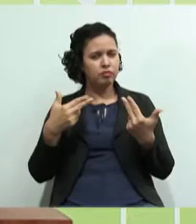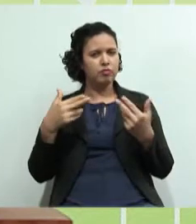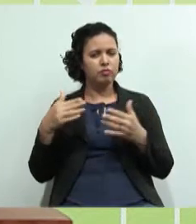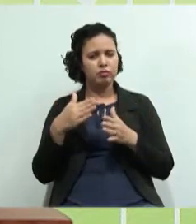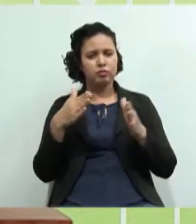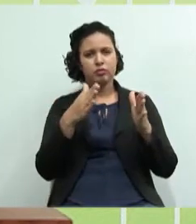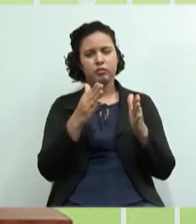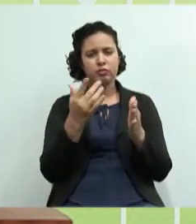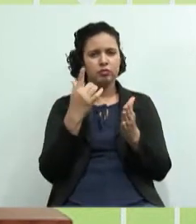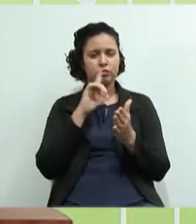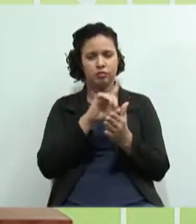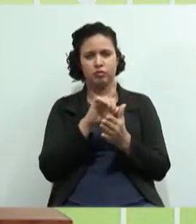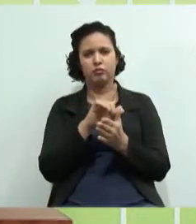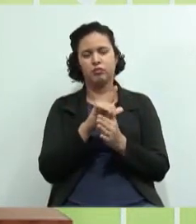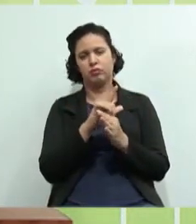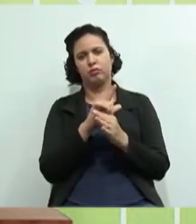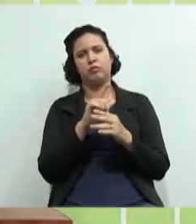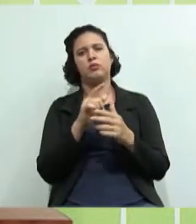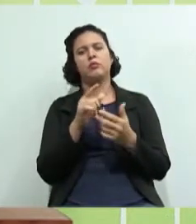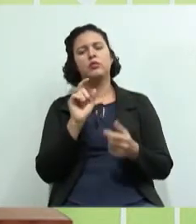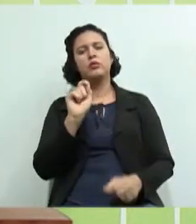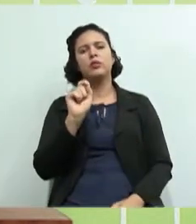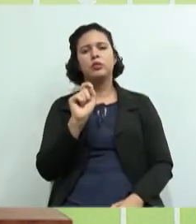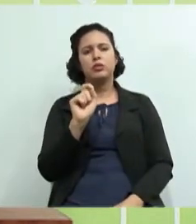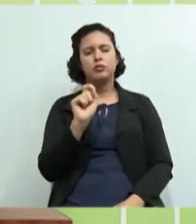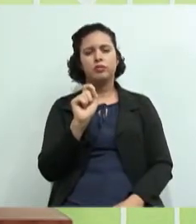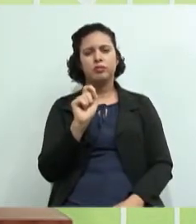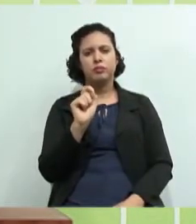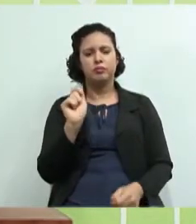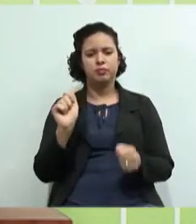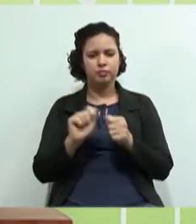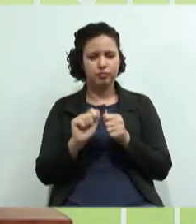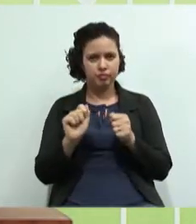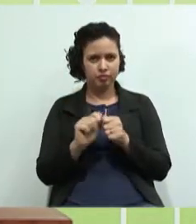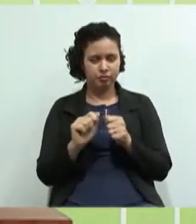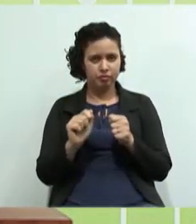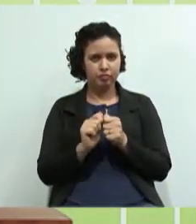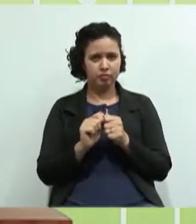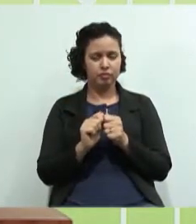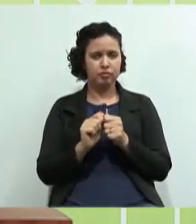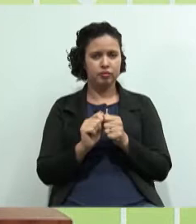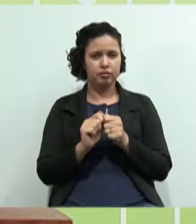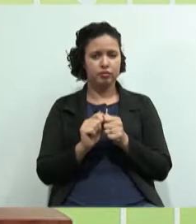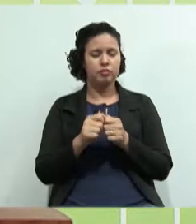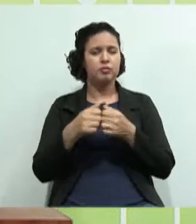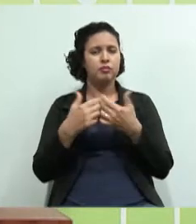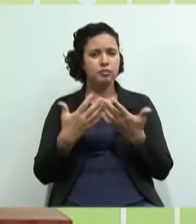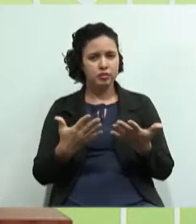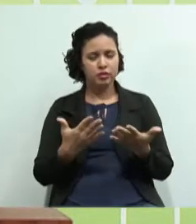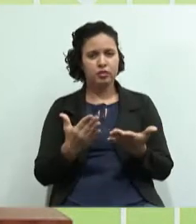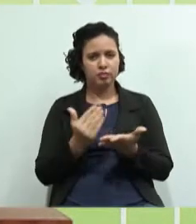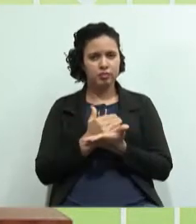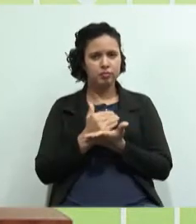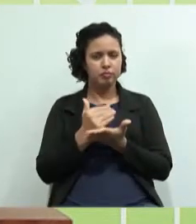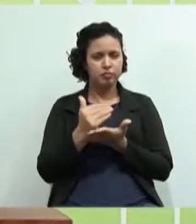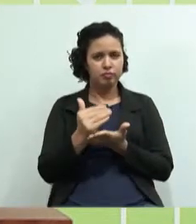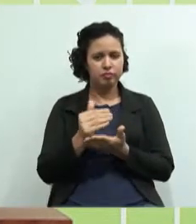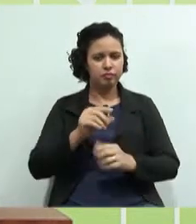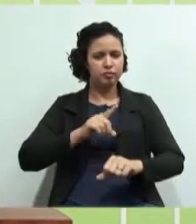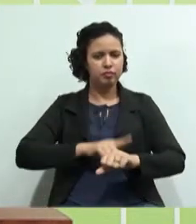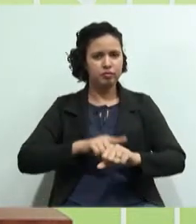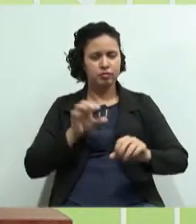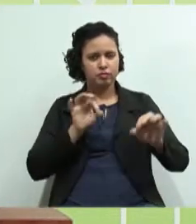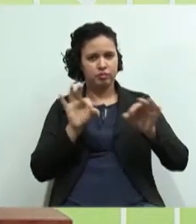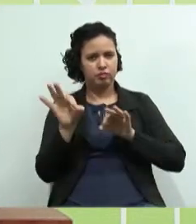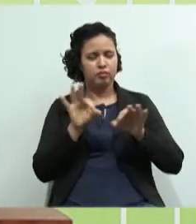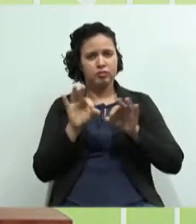serem seguidos, várias tarefas a serem executadas até lá. E é claro, a partir do momento que você planeja, você